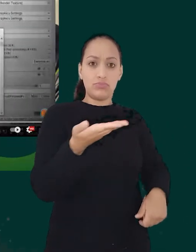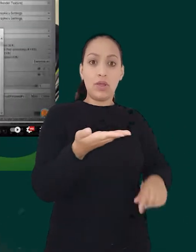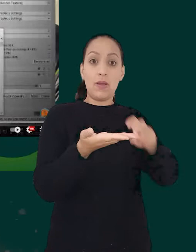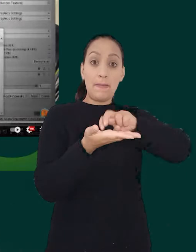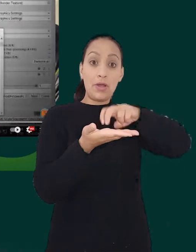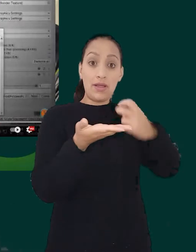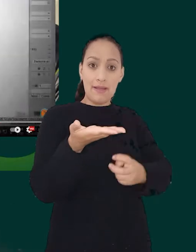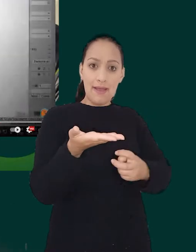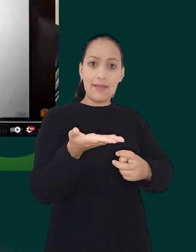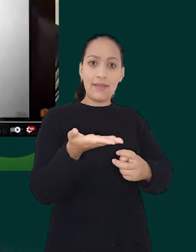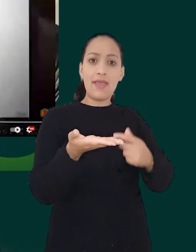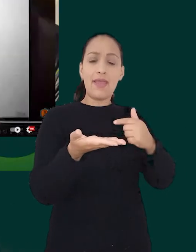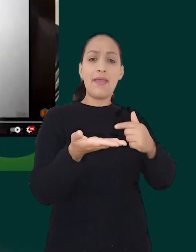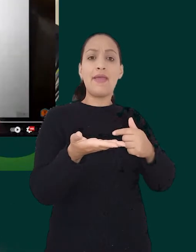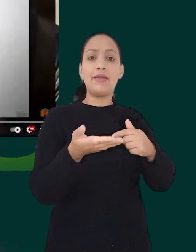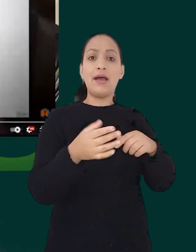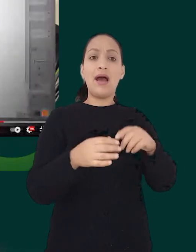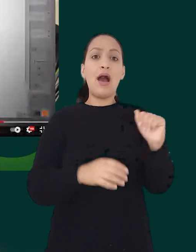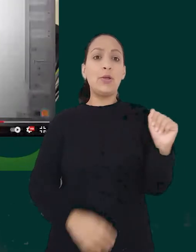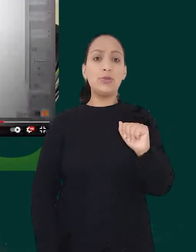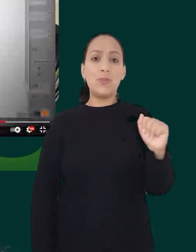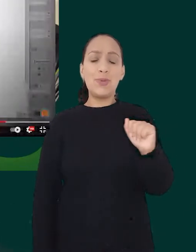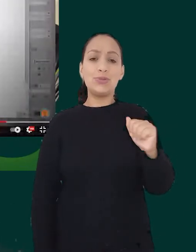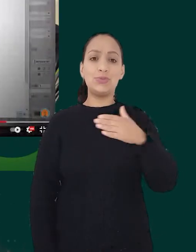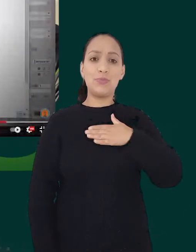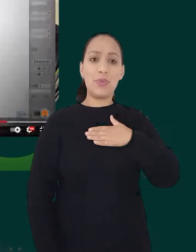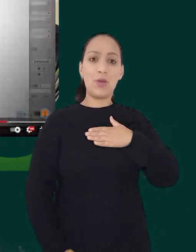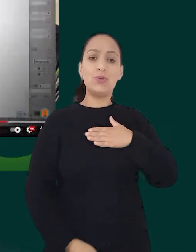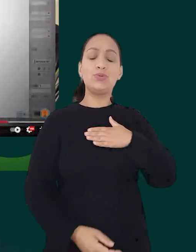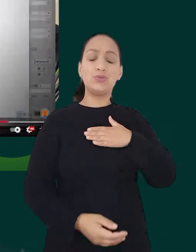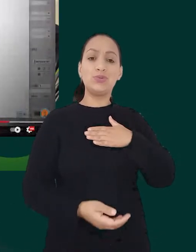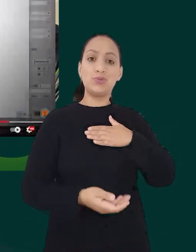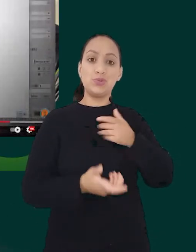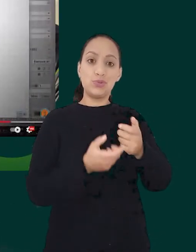tá? Quando a bolinha cai, automaticamente o meu jogo